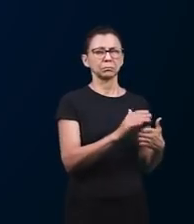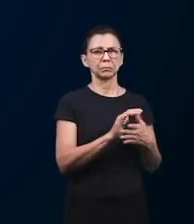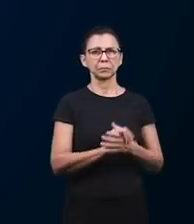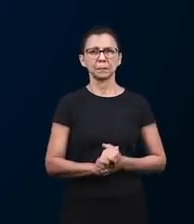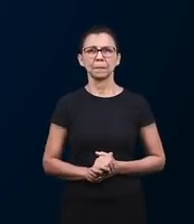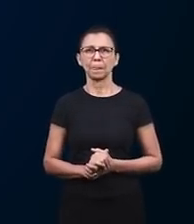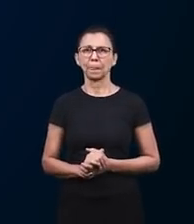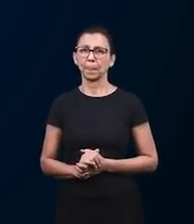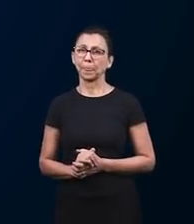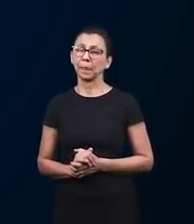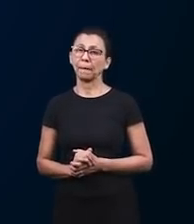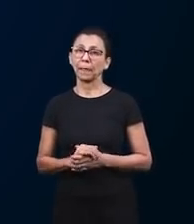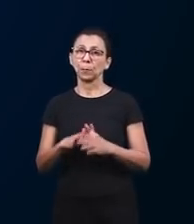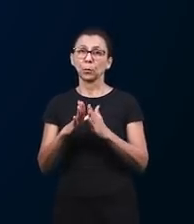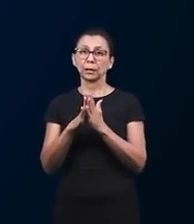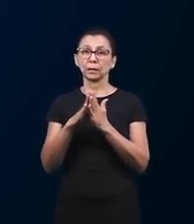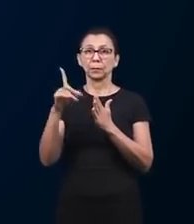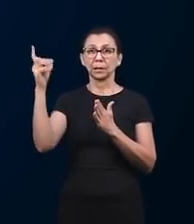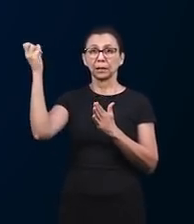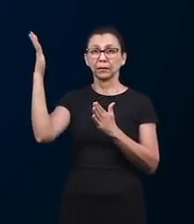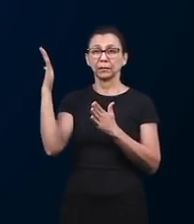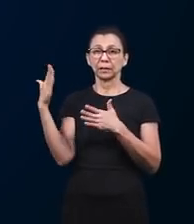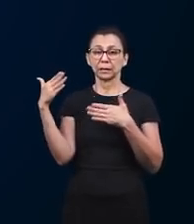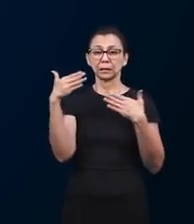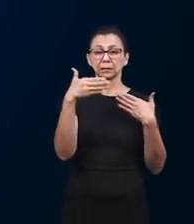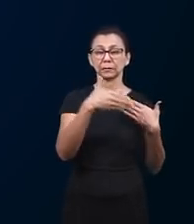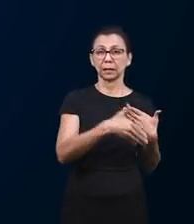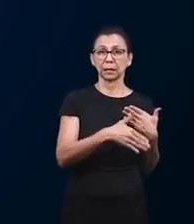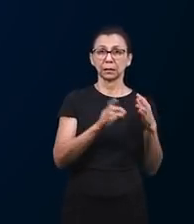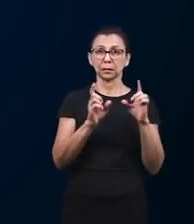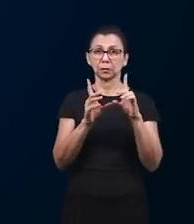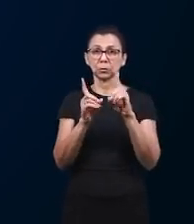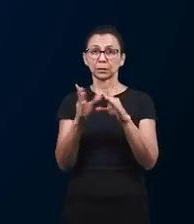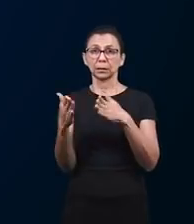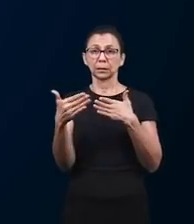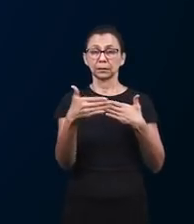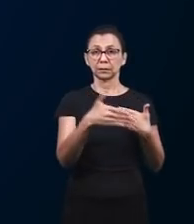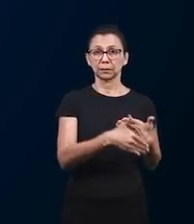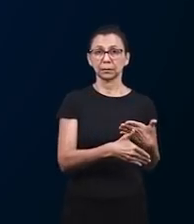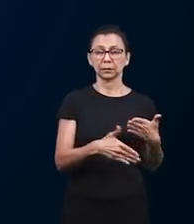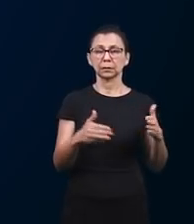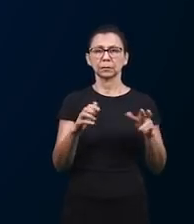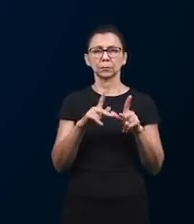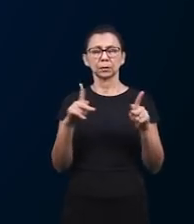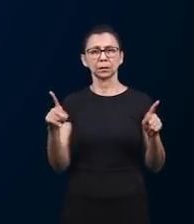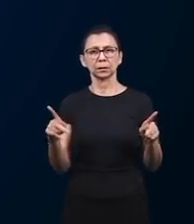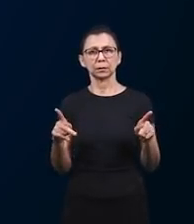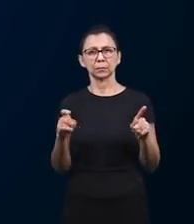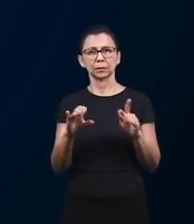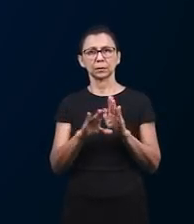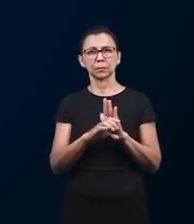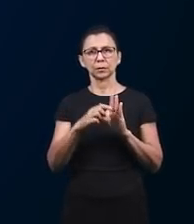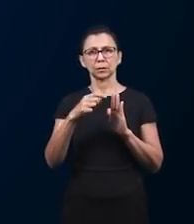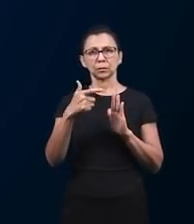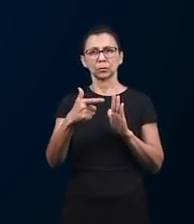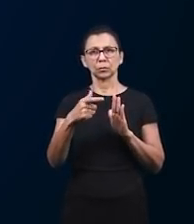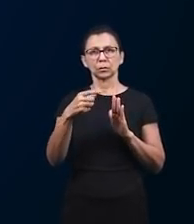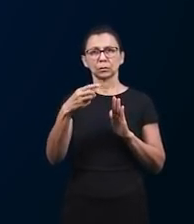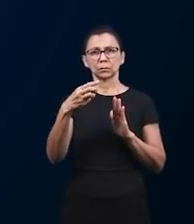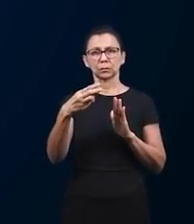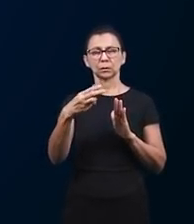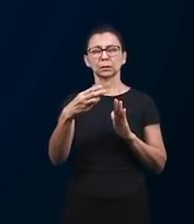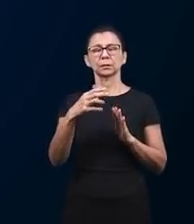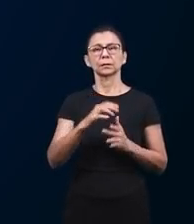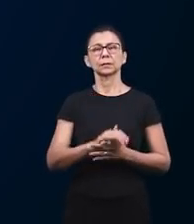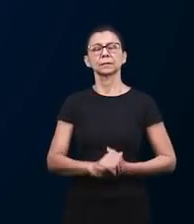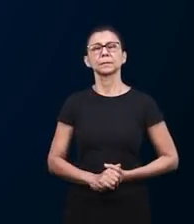uma frase: o desvio da palavra. Podemos ver em Apocalipse 3, 2 e 3.